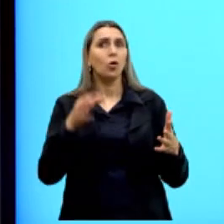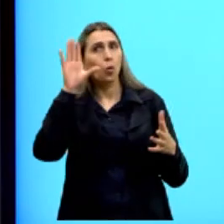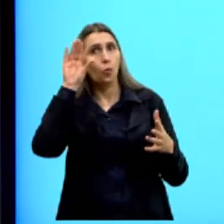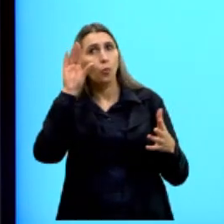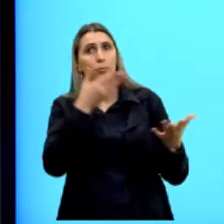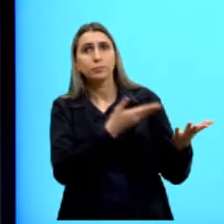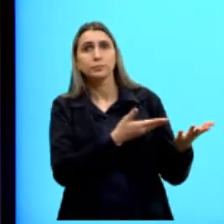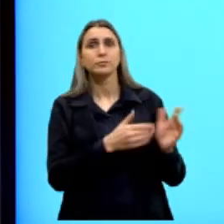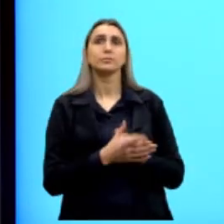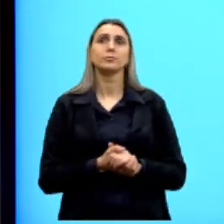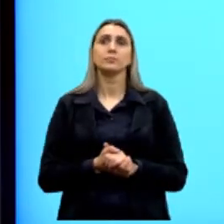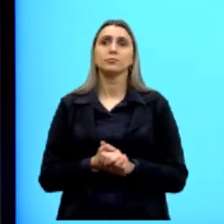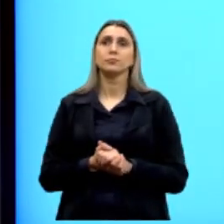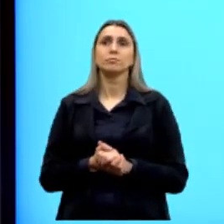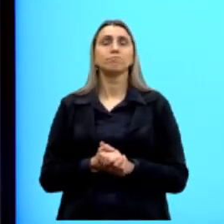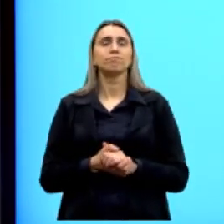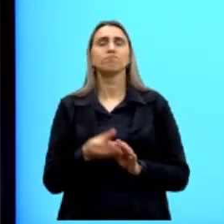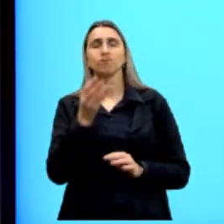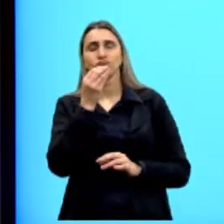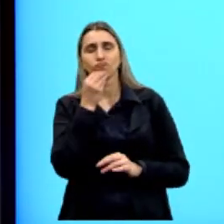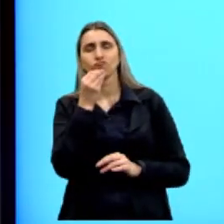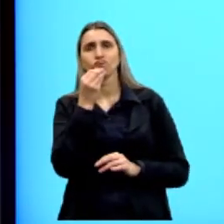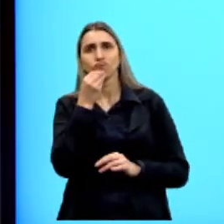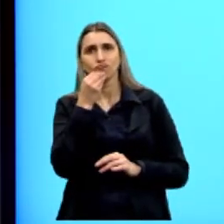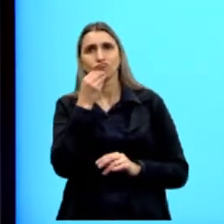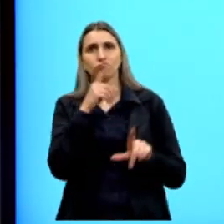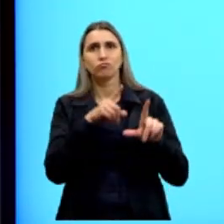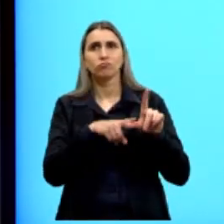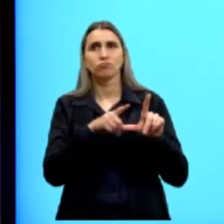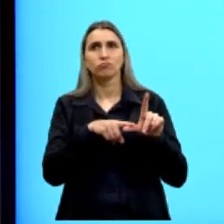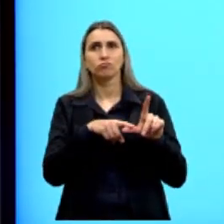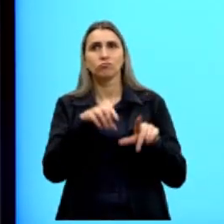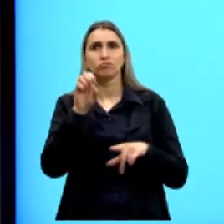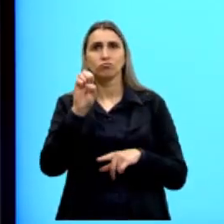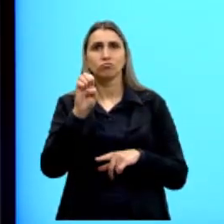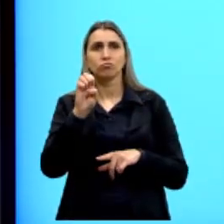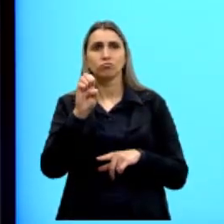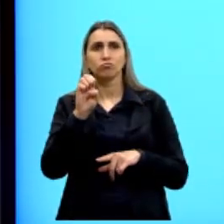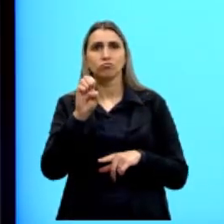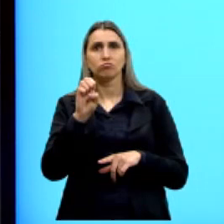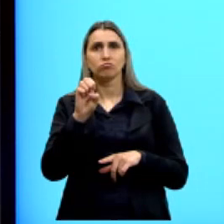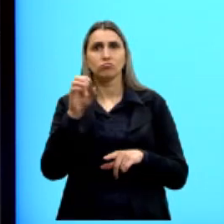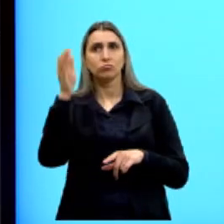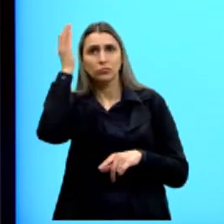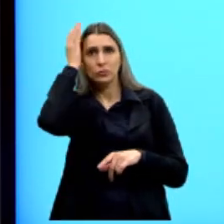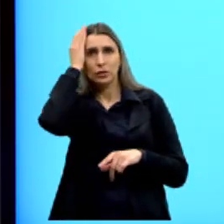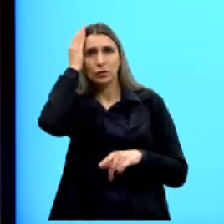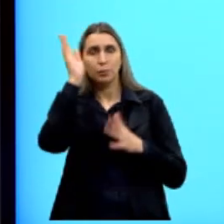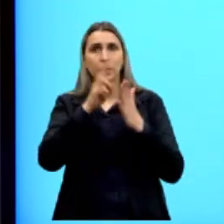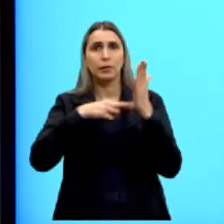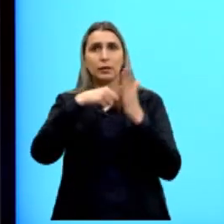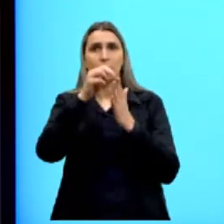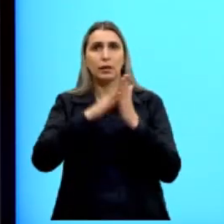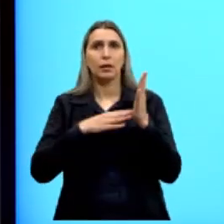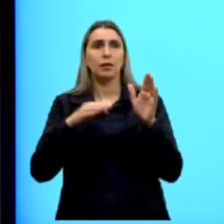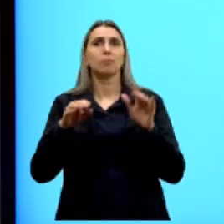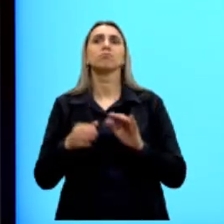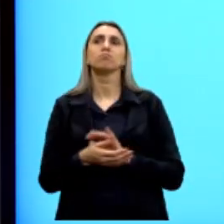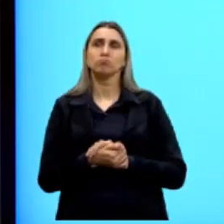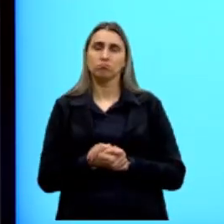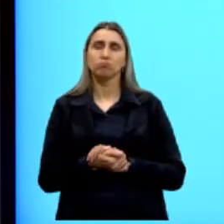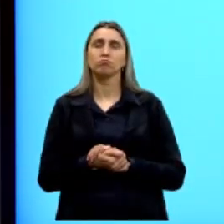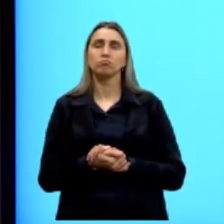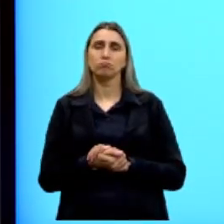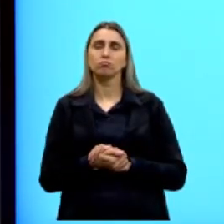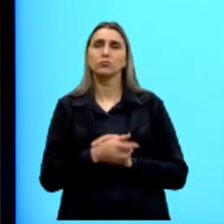observem e obviamente é a boba certa Depois